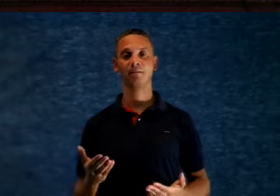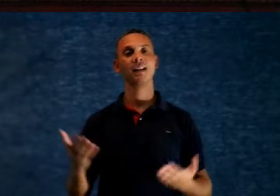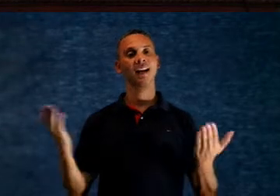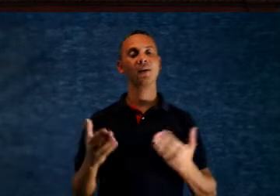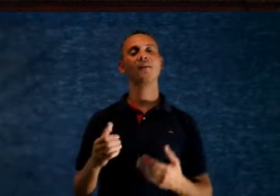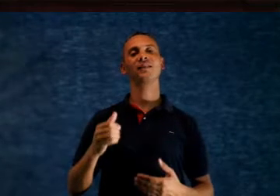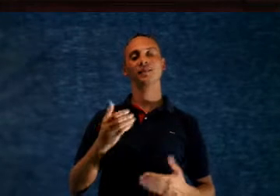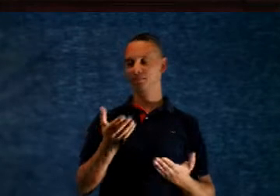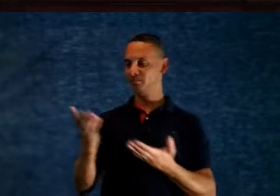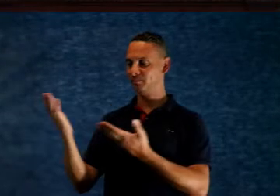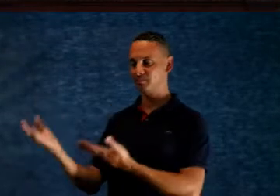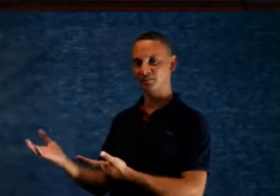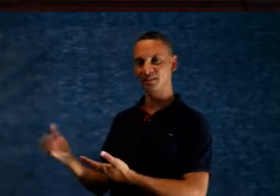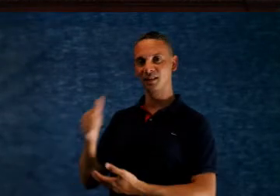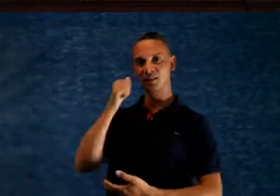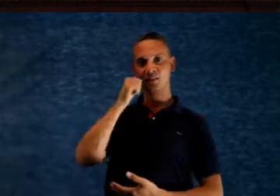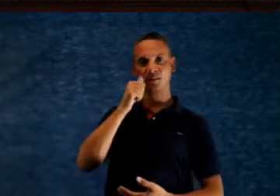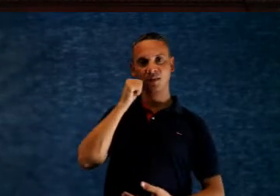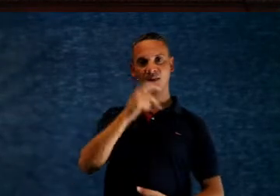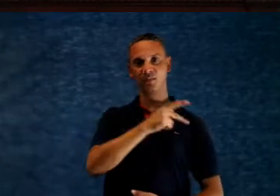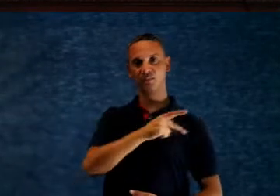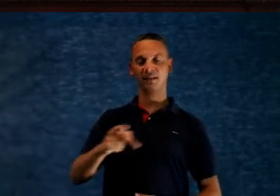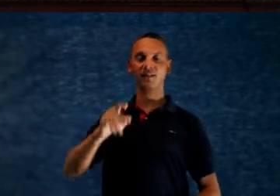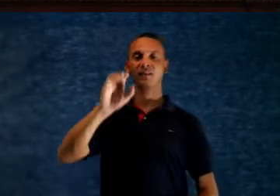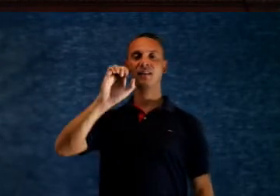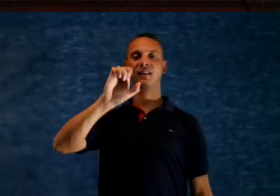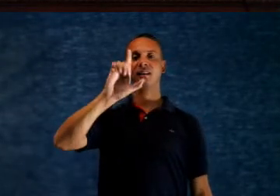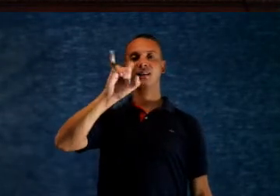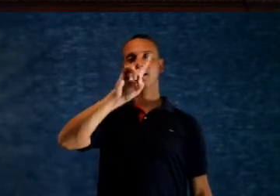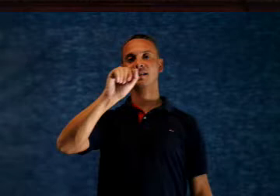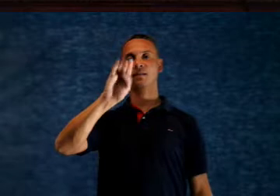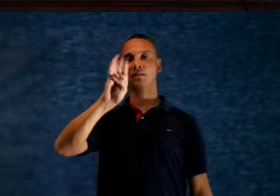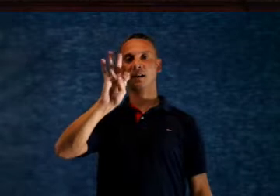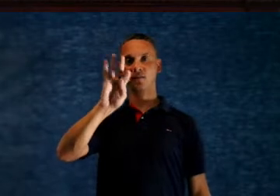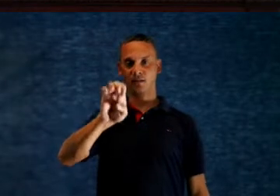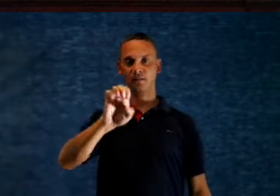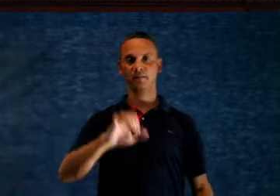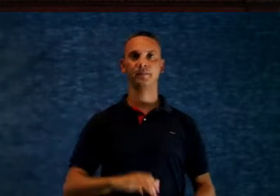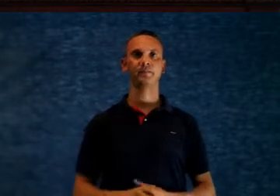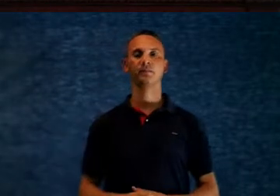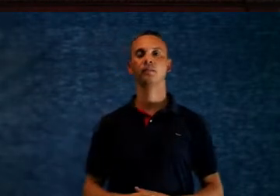agora a palavra à nossa presidente, Elizabeth Renault, para as suas palavras.